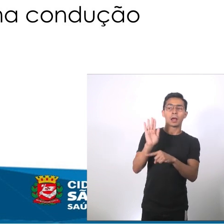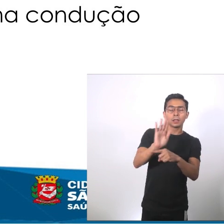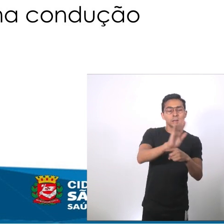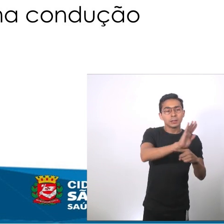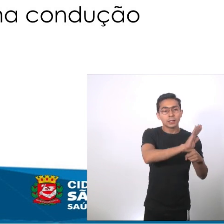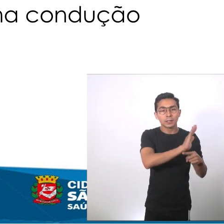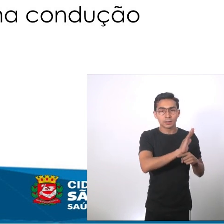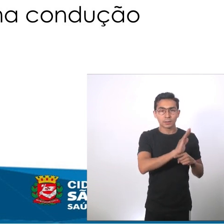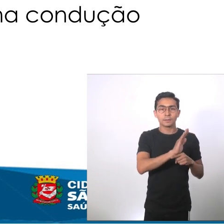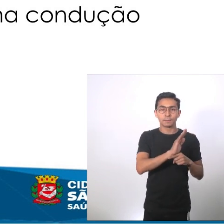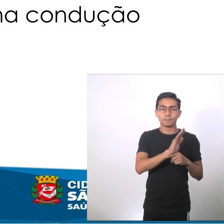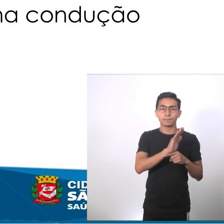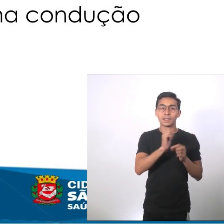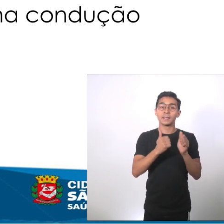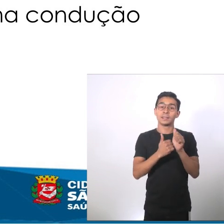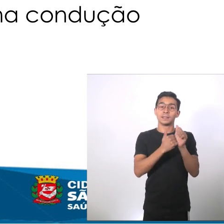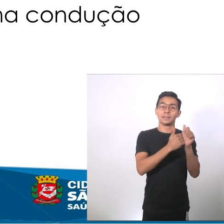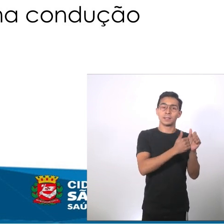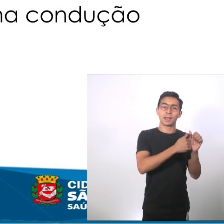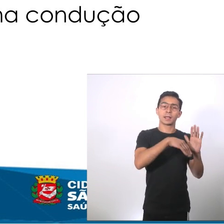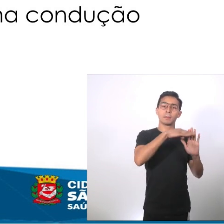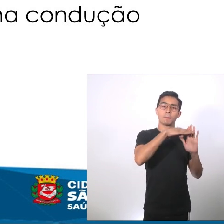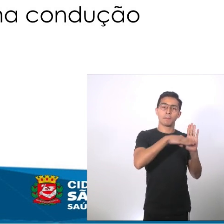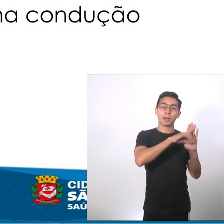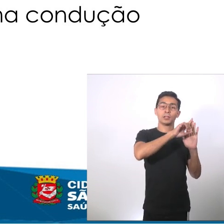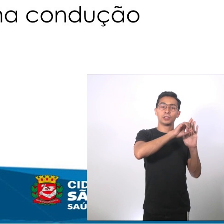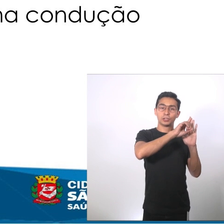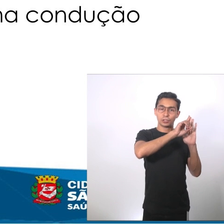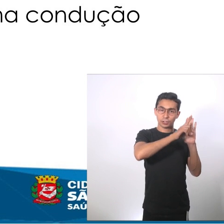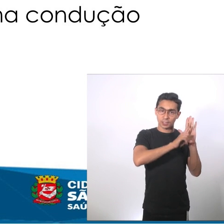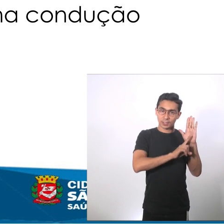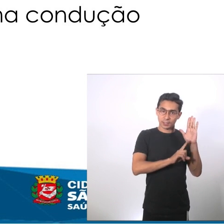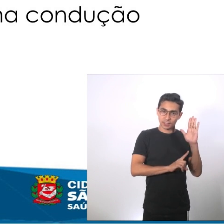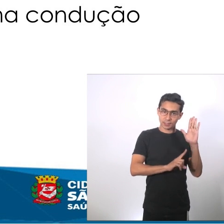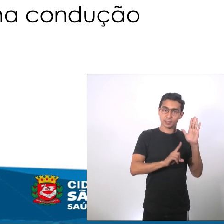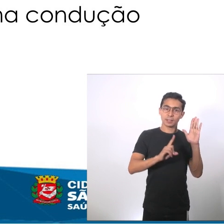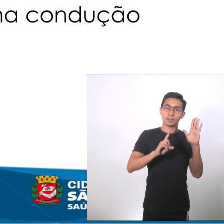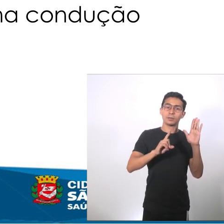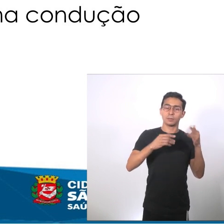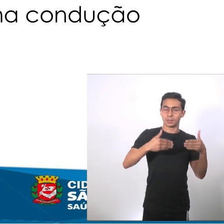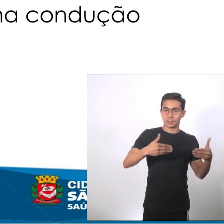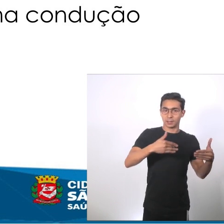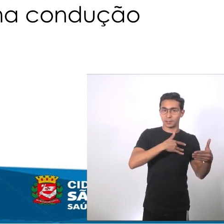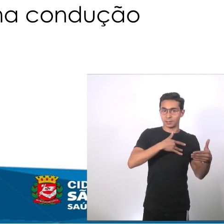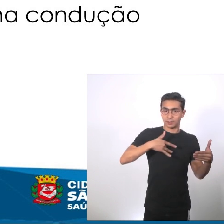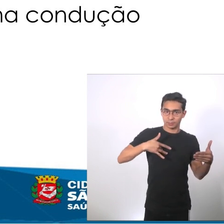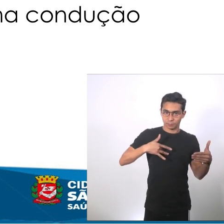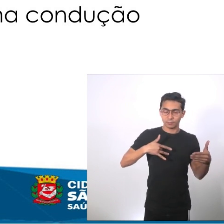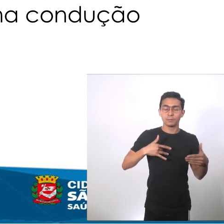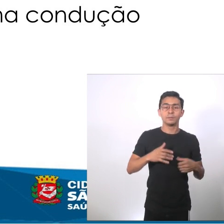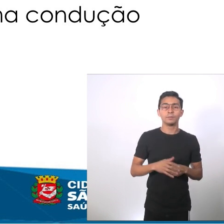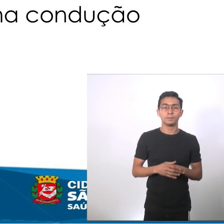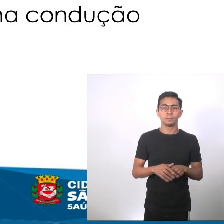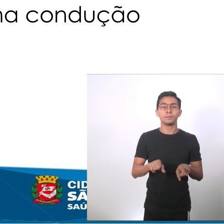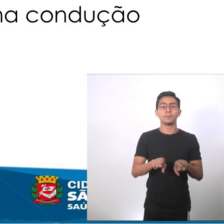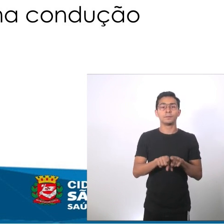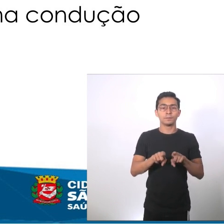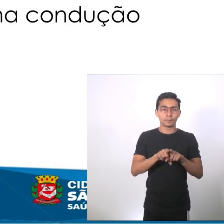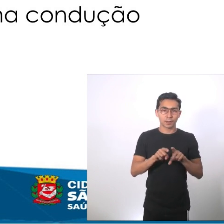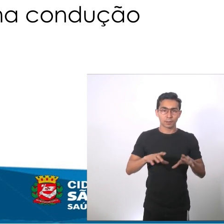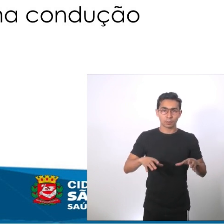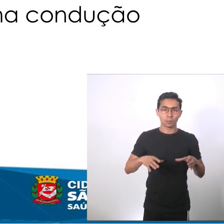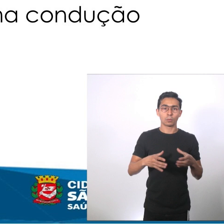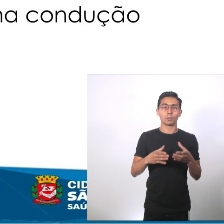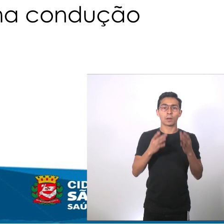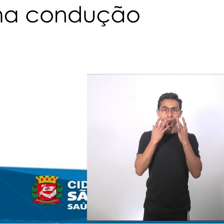da Organização Mundial de Saúde e do Ministério da Saúde. Mantém a rede de vigilância alerta para monitoramento contínuo